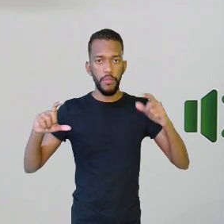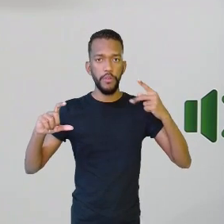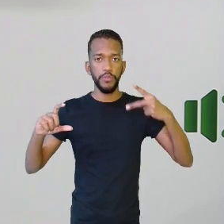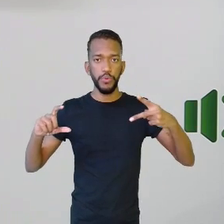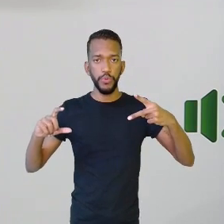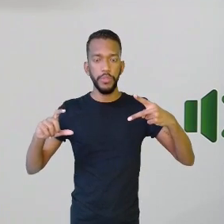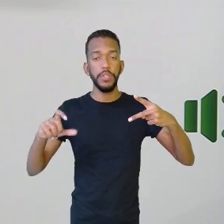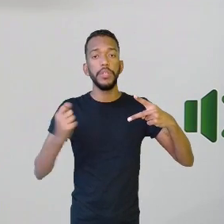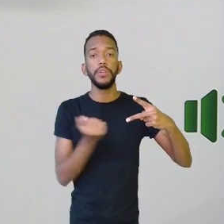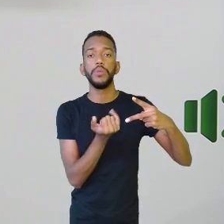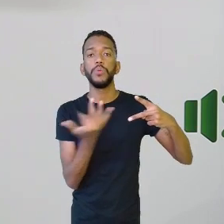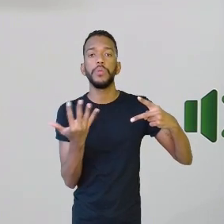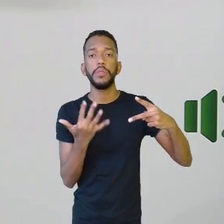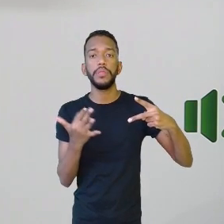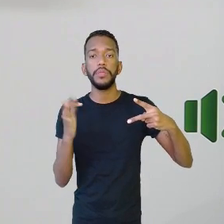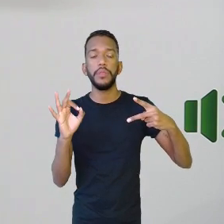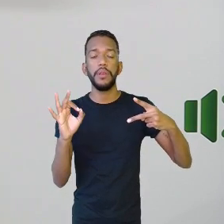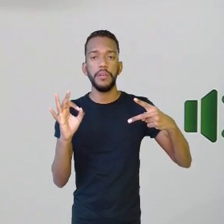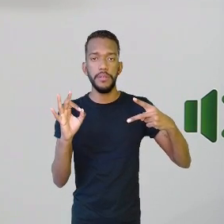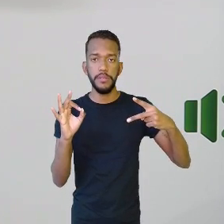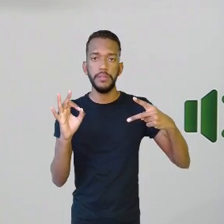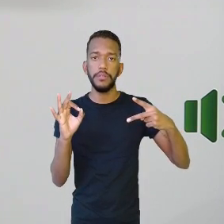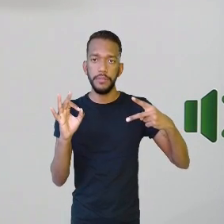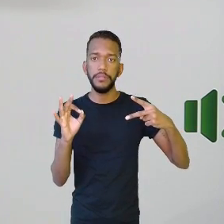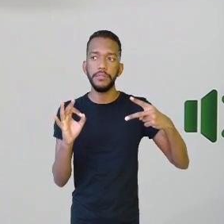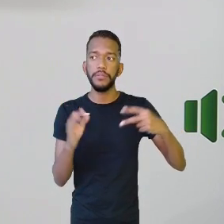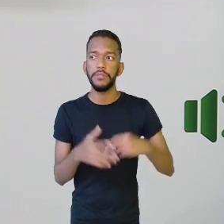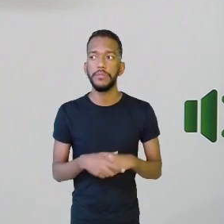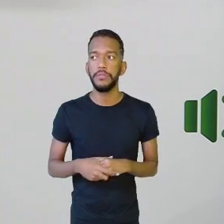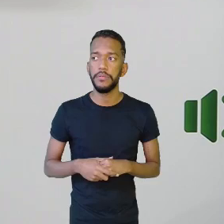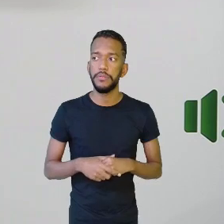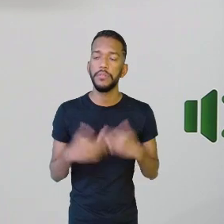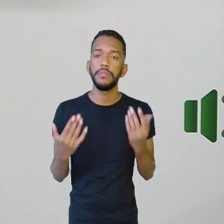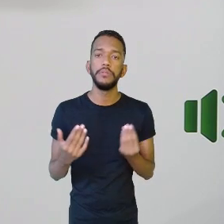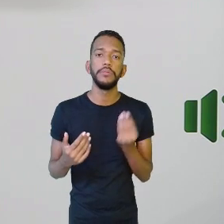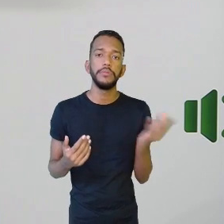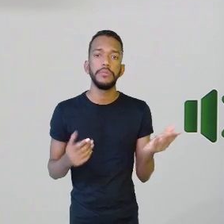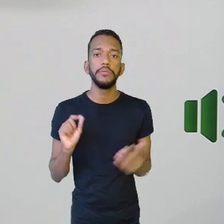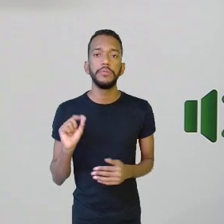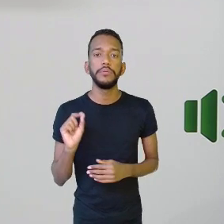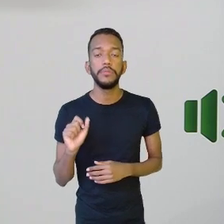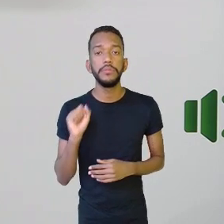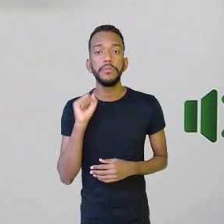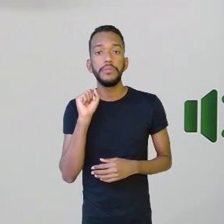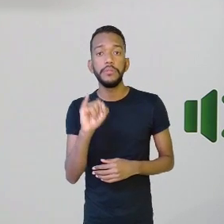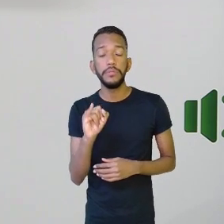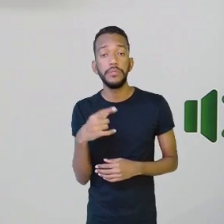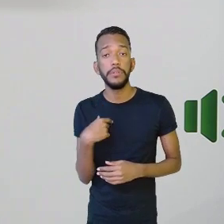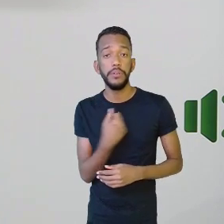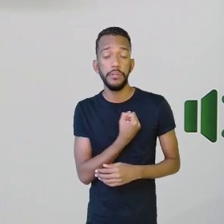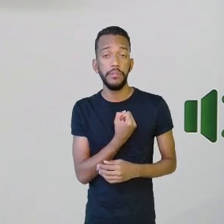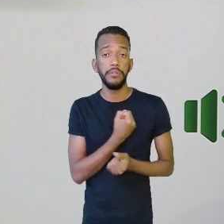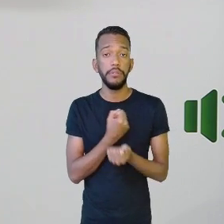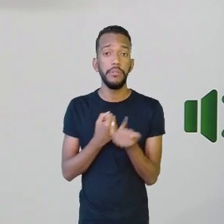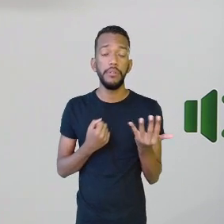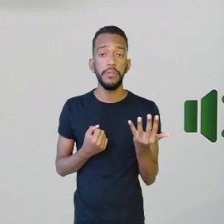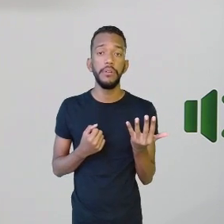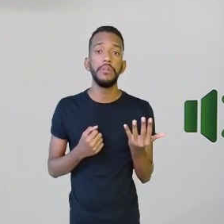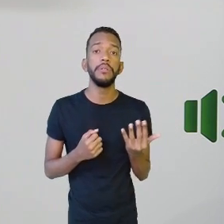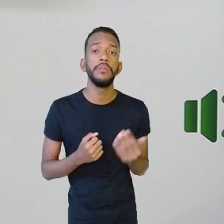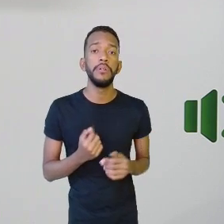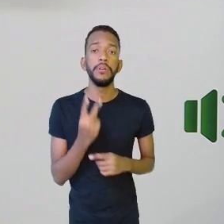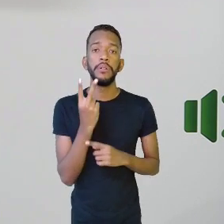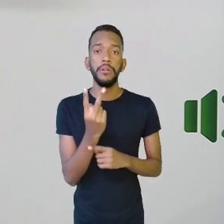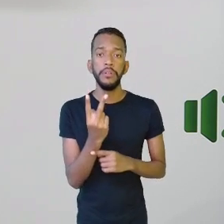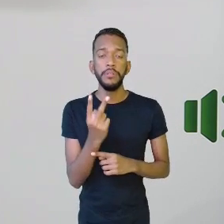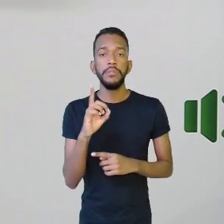de quantas? 2 partes de 10. Então, ele deu o quê? Se for em número decimal, ele deu